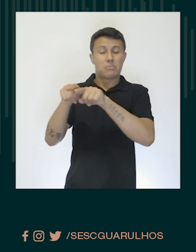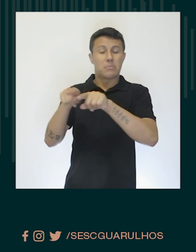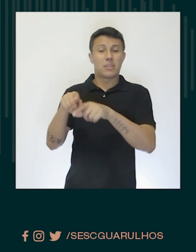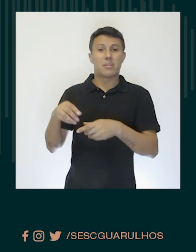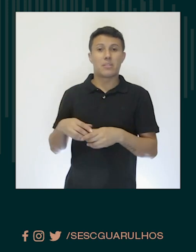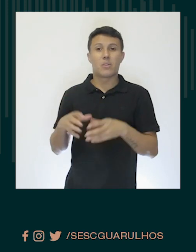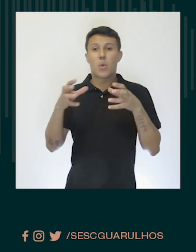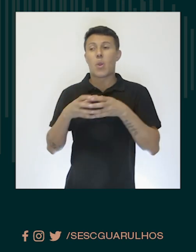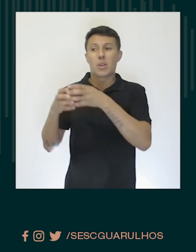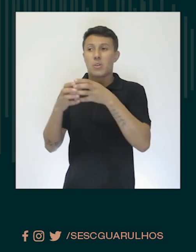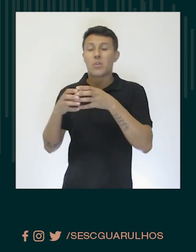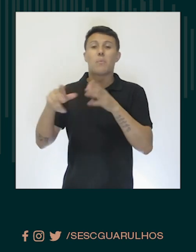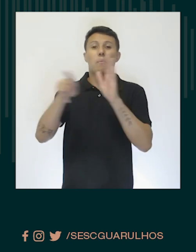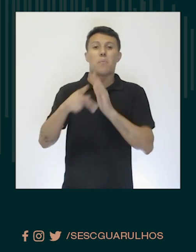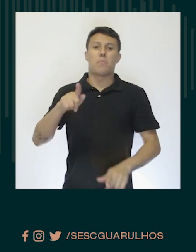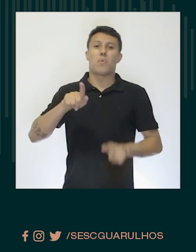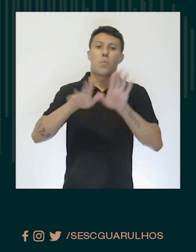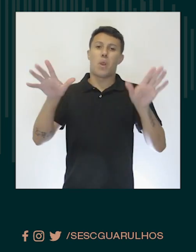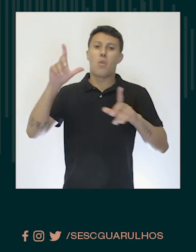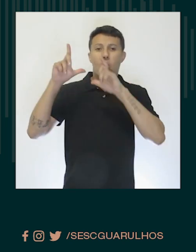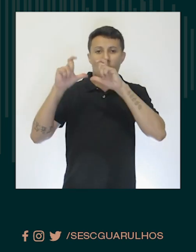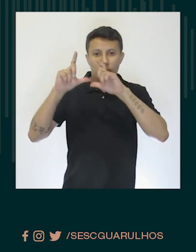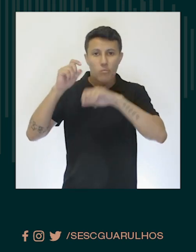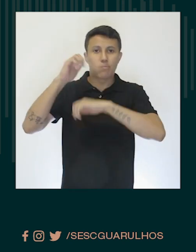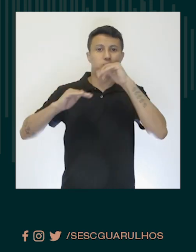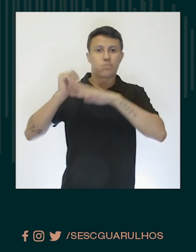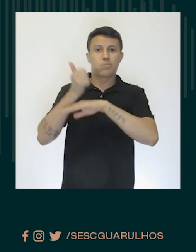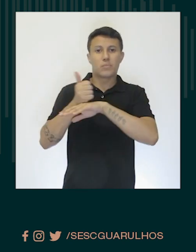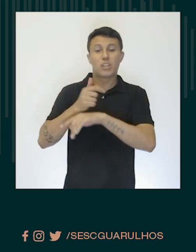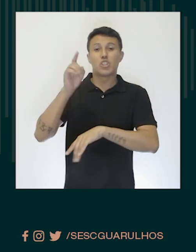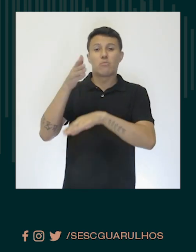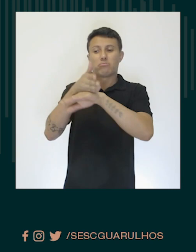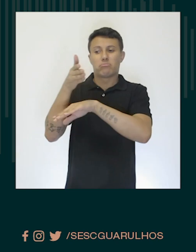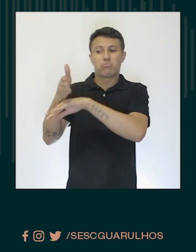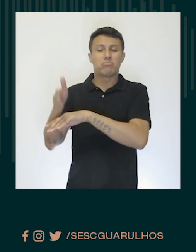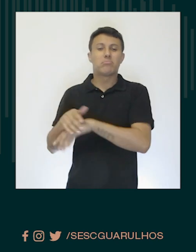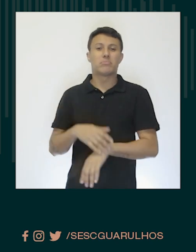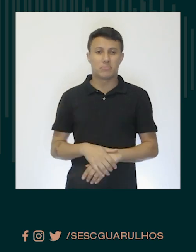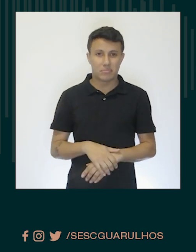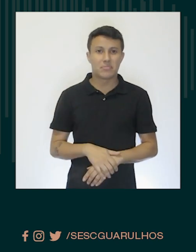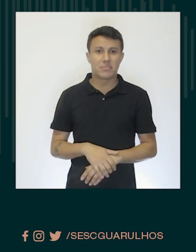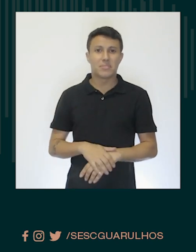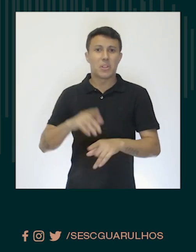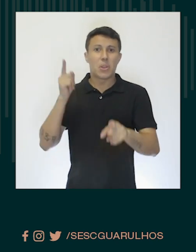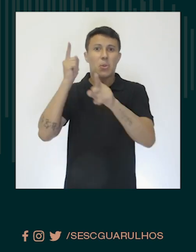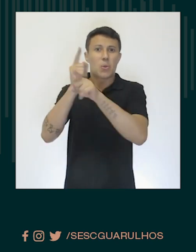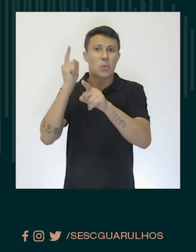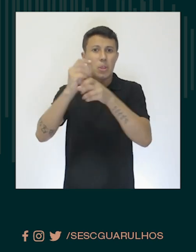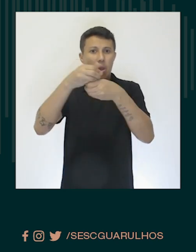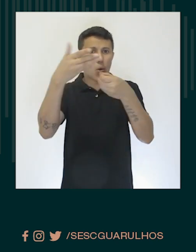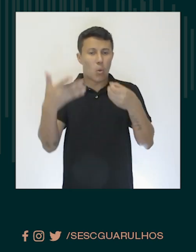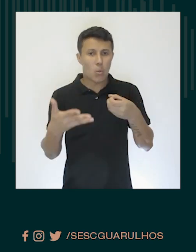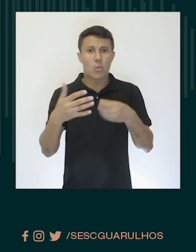de fotógrafas guarulhenses. É só acessar fotógrafas guarulhenses, você vai encontrar o nosso conteúdo